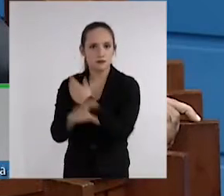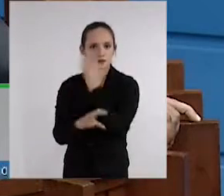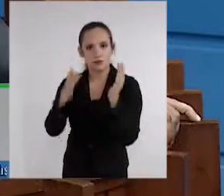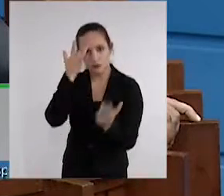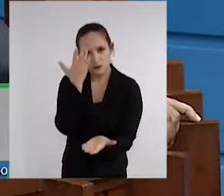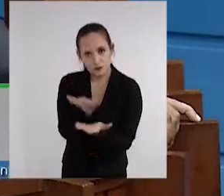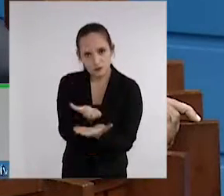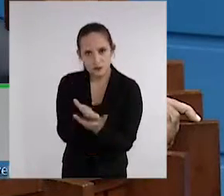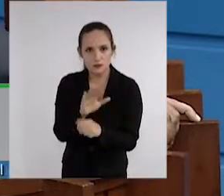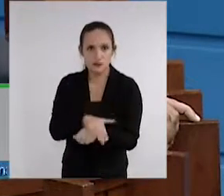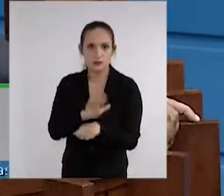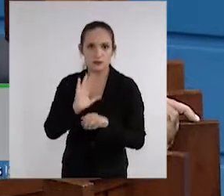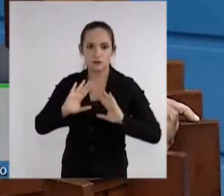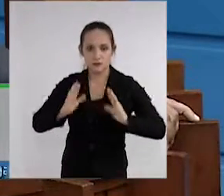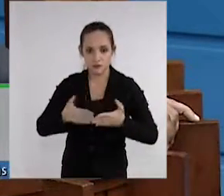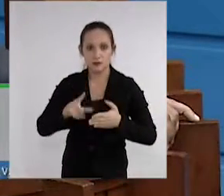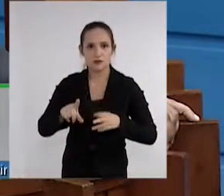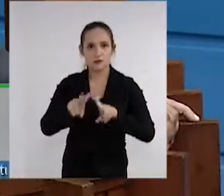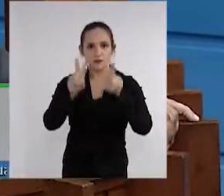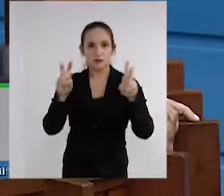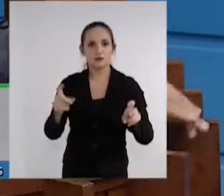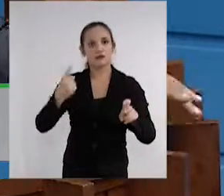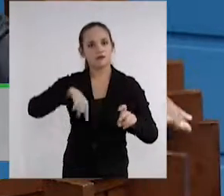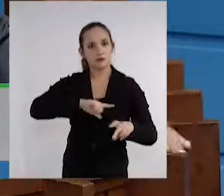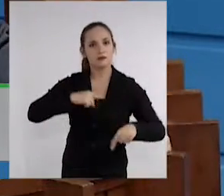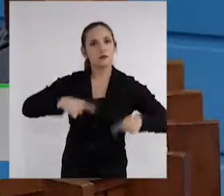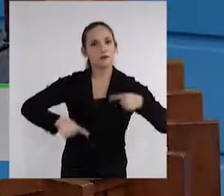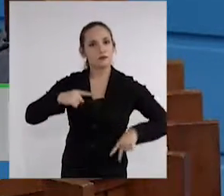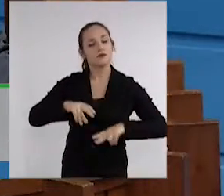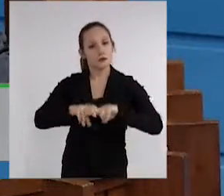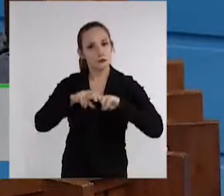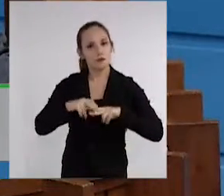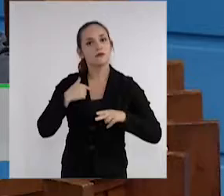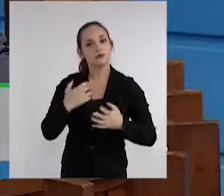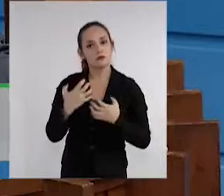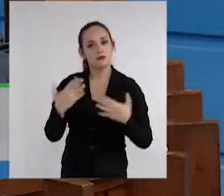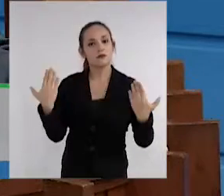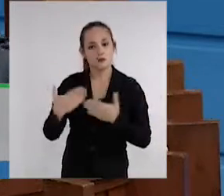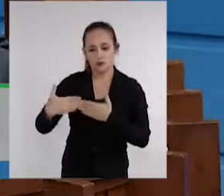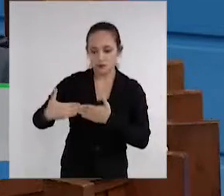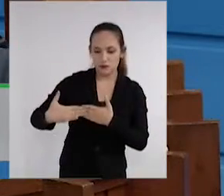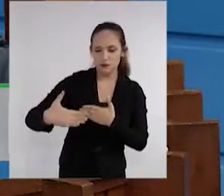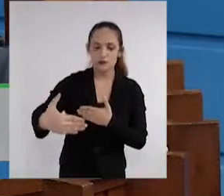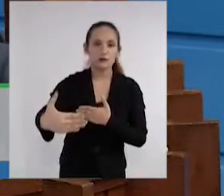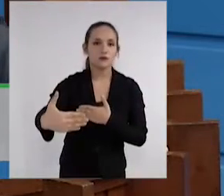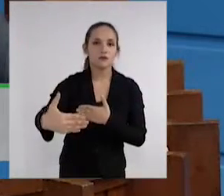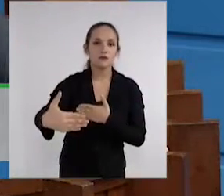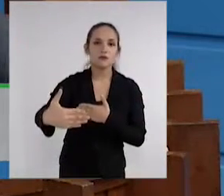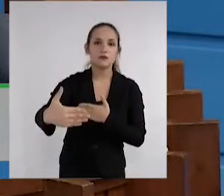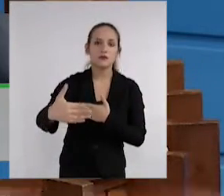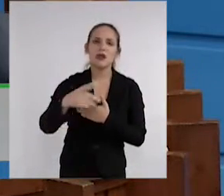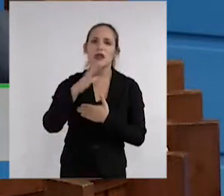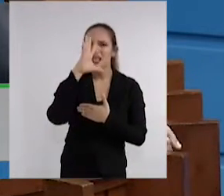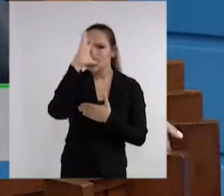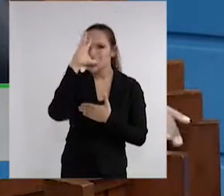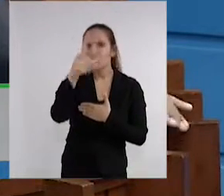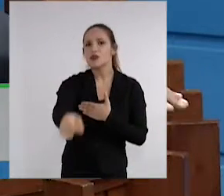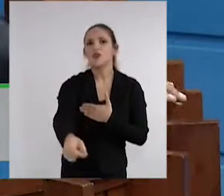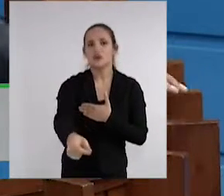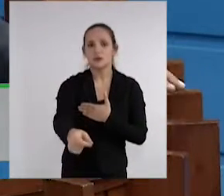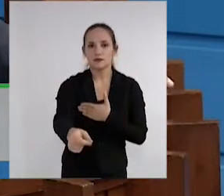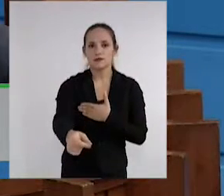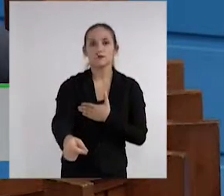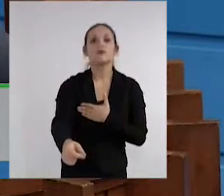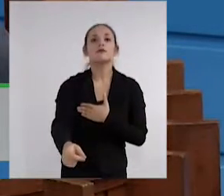estudiosos dessa questão vão estar aqui debatendo e nós queremos, a partir daí, tirar um direcionamento. E